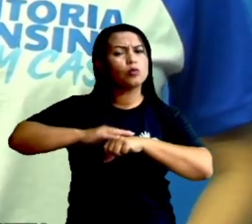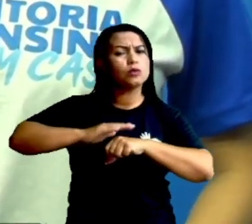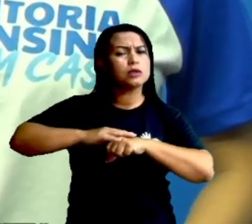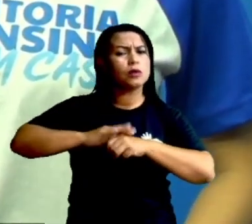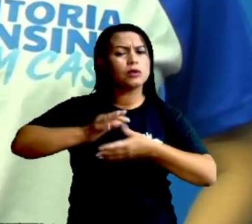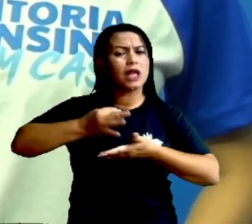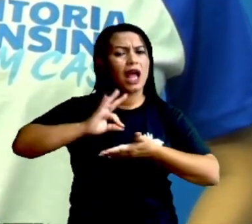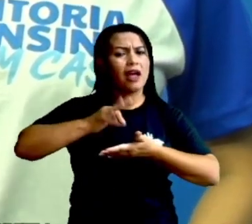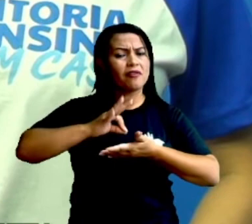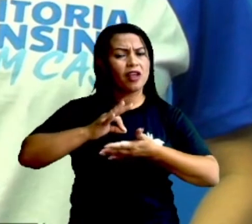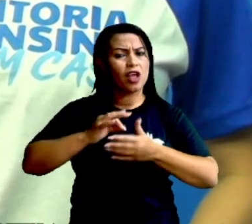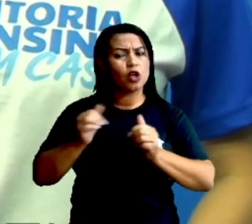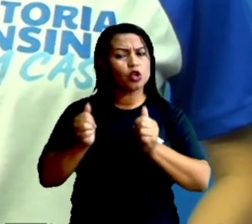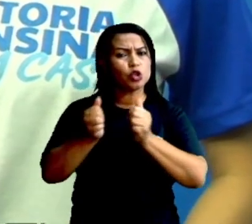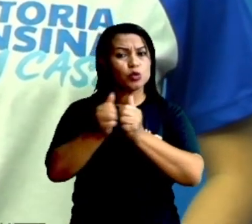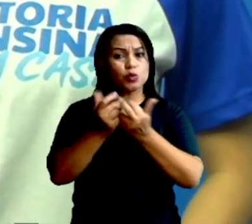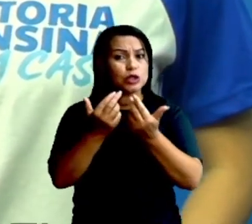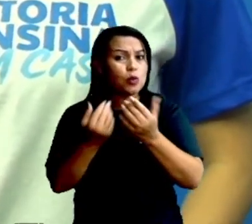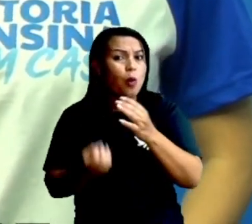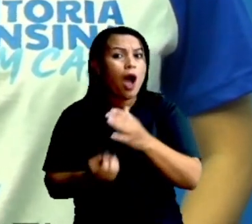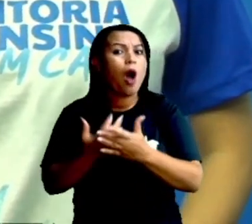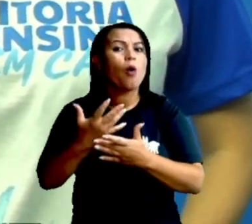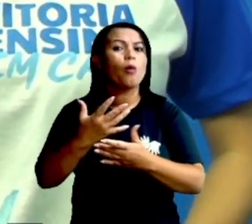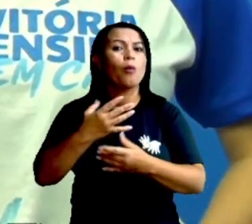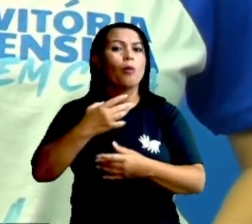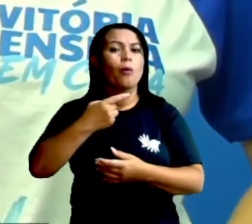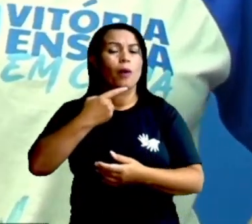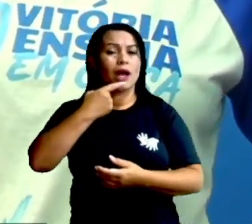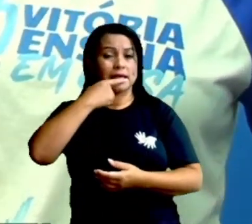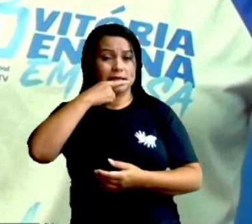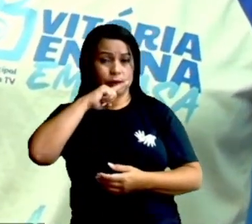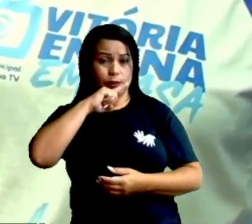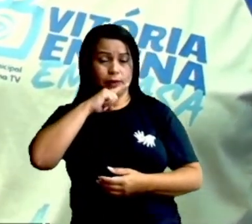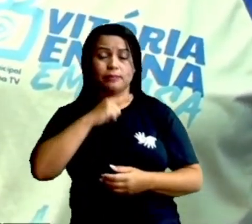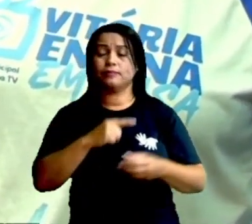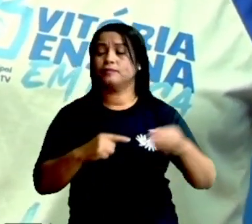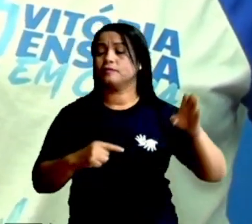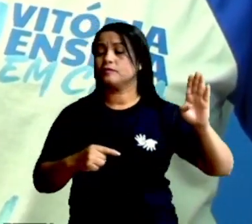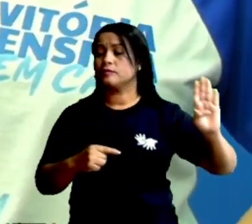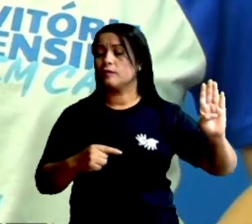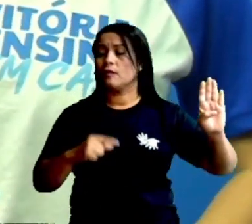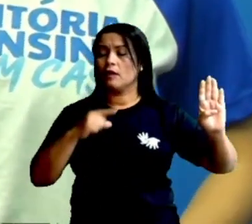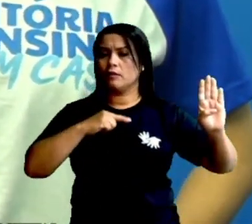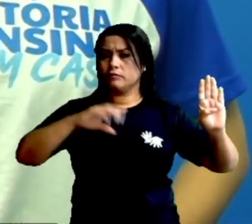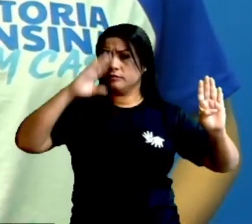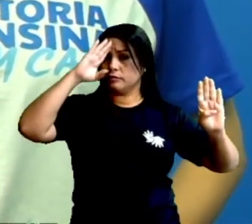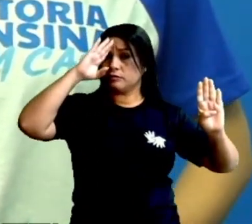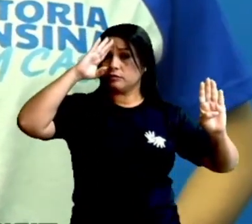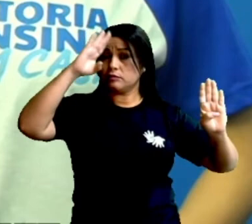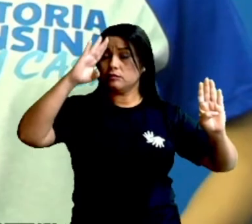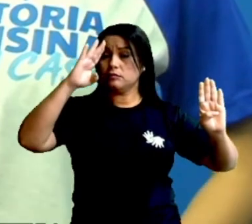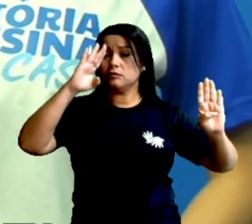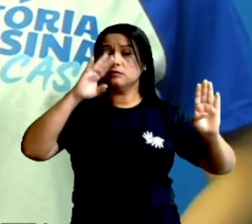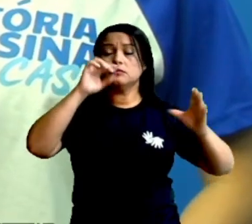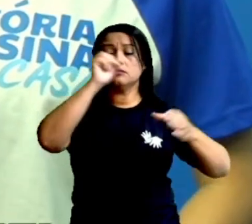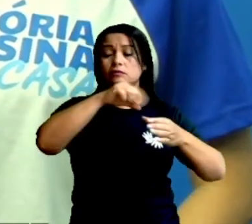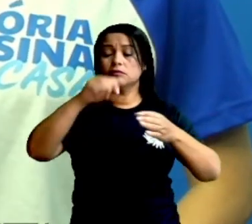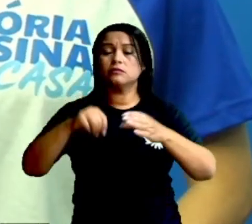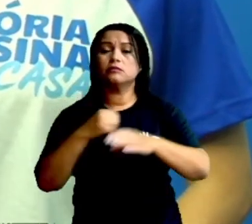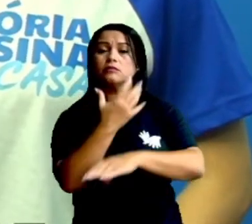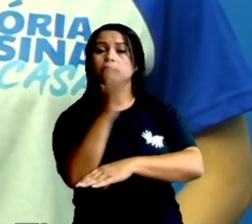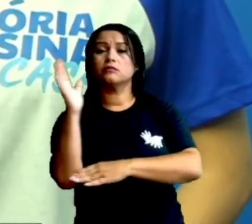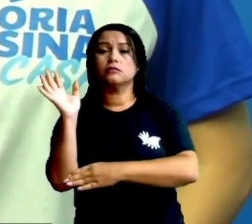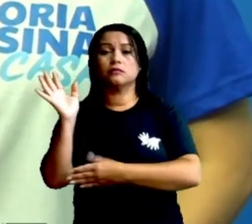de café foi junto com a cana-de-açúcar. Letra B, tornou-se o principal produto agrícola